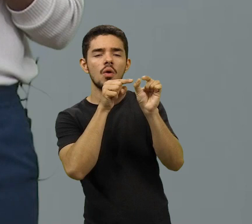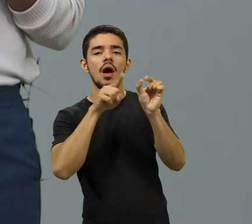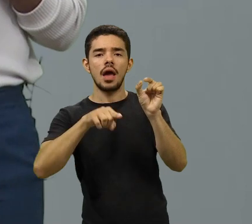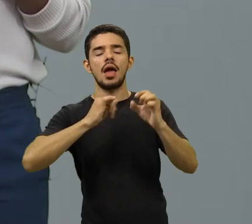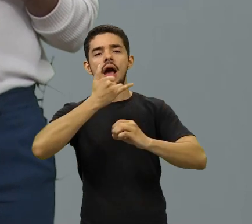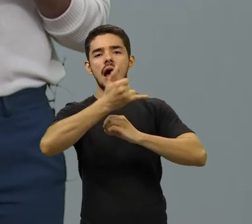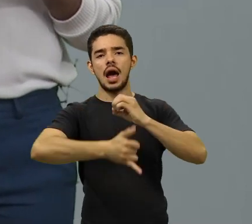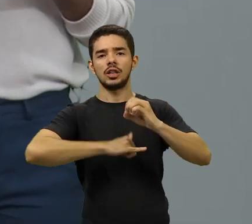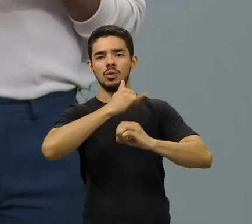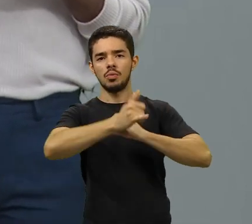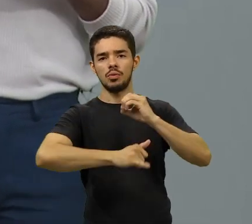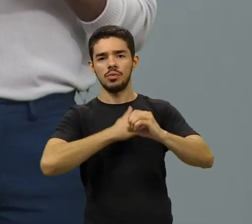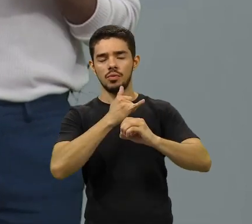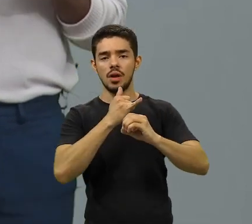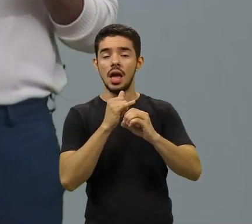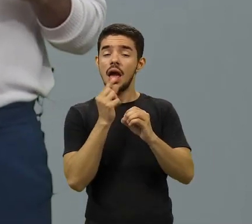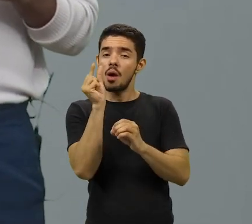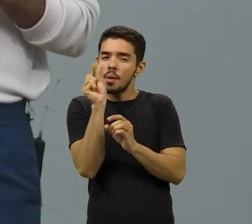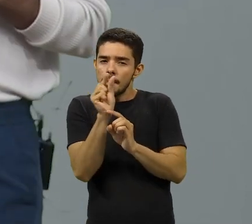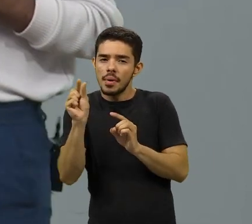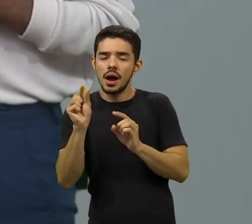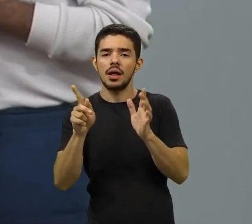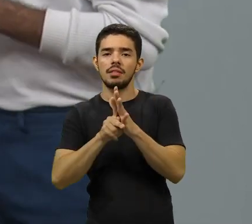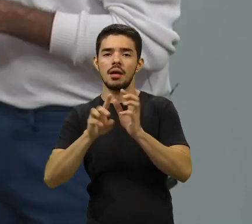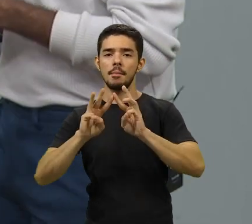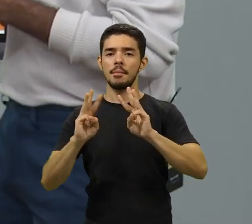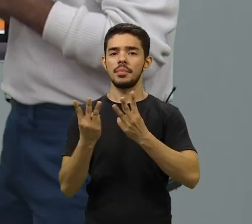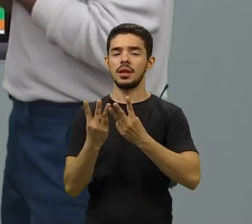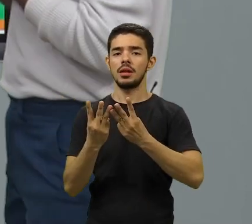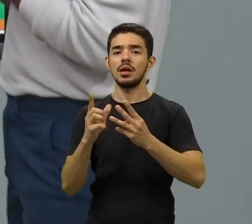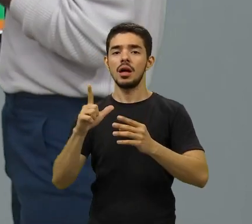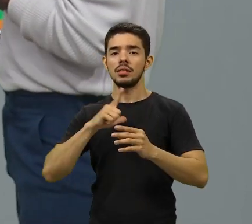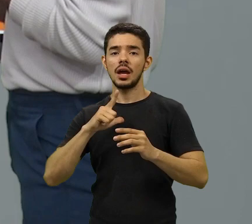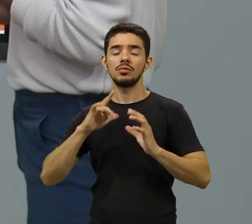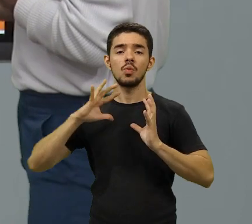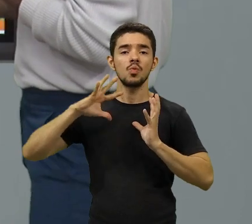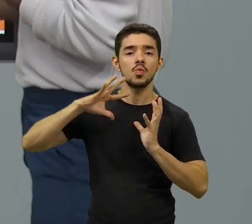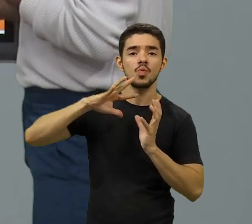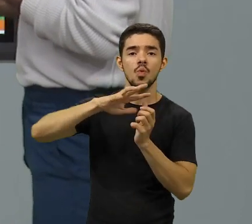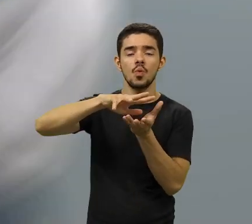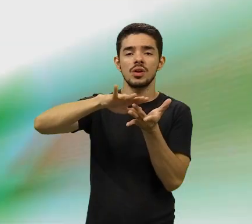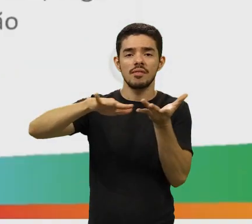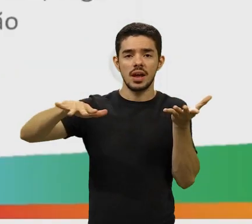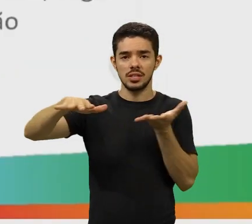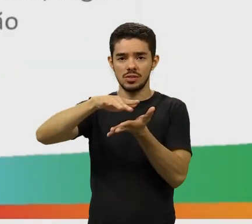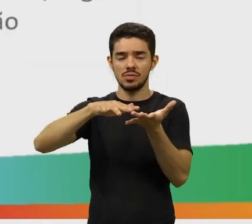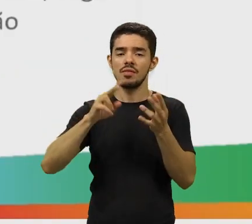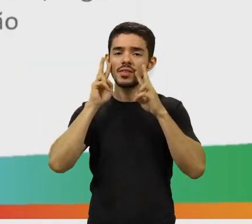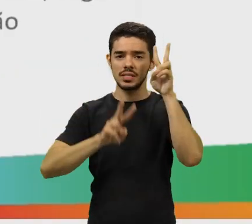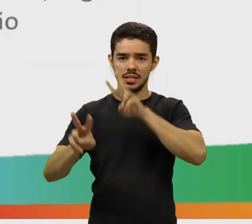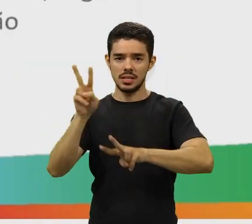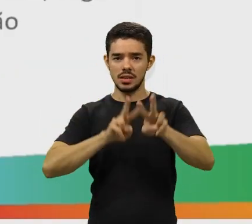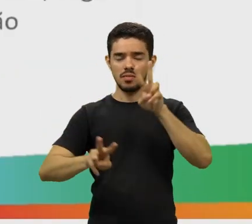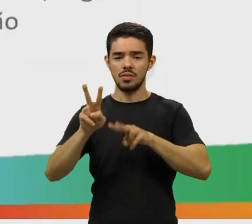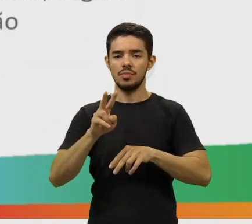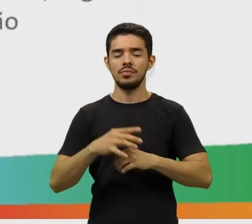chamamos de átomo. É uma parte da matéria que constitui todo o universo visível que